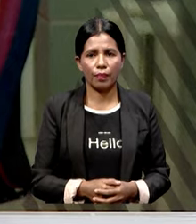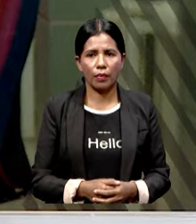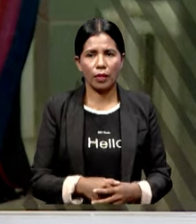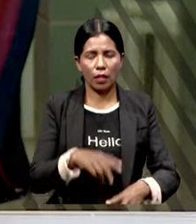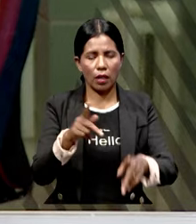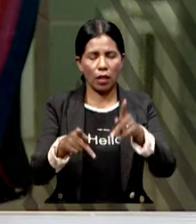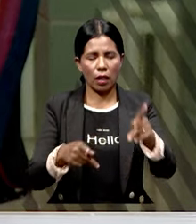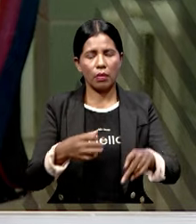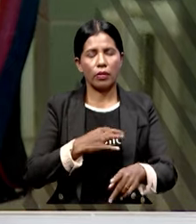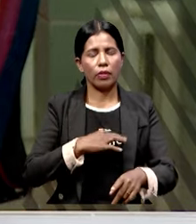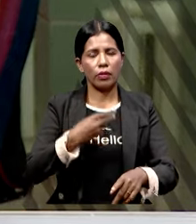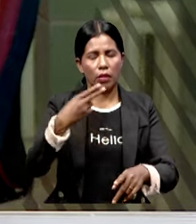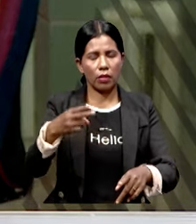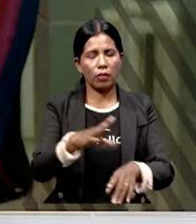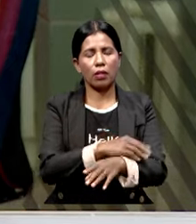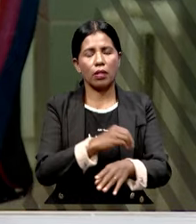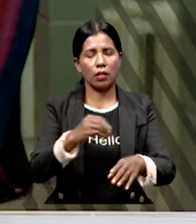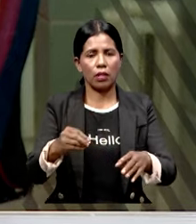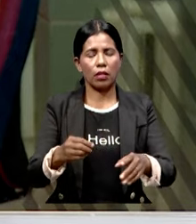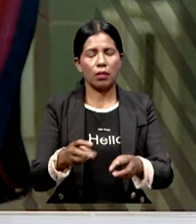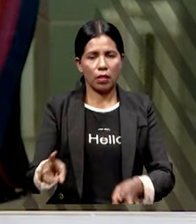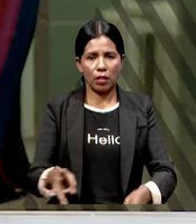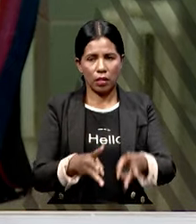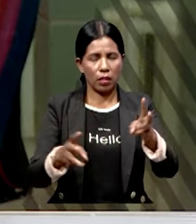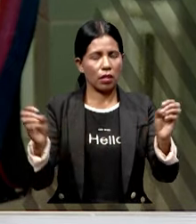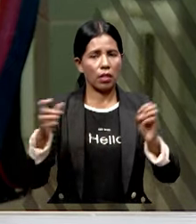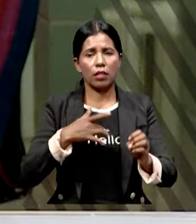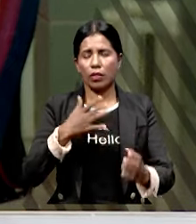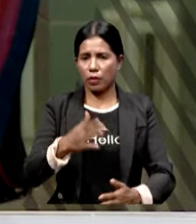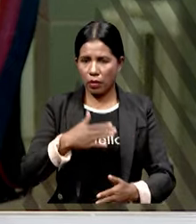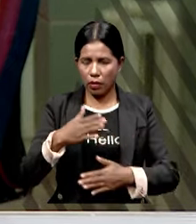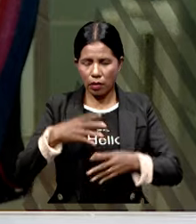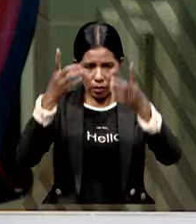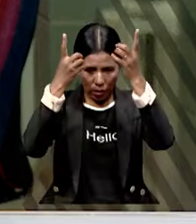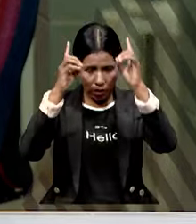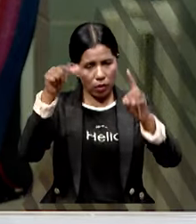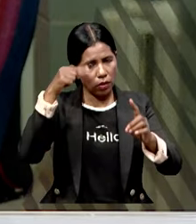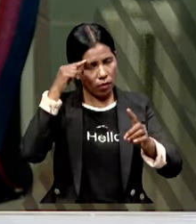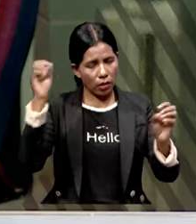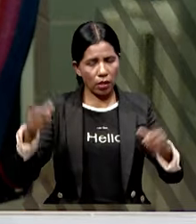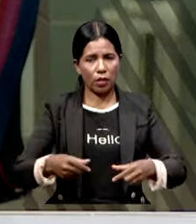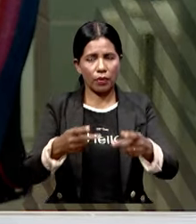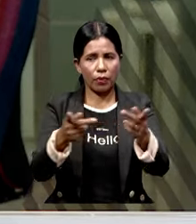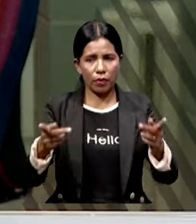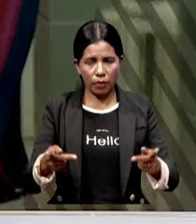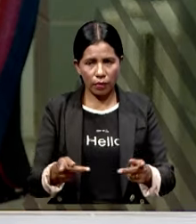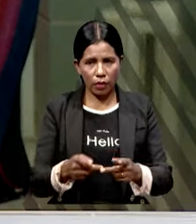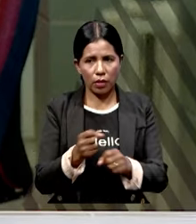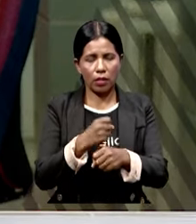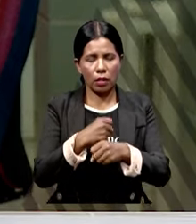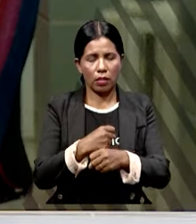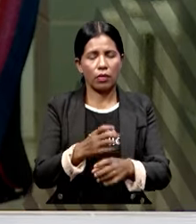Comunidade Fatuhada Nebe afetada pelo projeto alargamento da estrada, lá satisfaz sua decisão do governo, também lá foi espaço a tu Halotsa